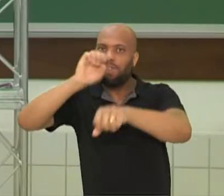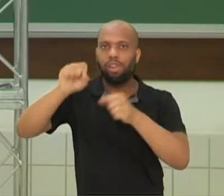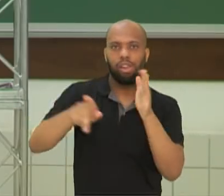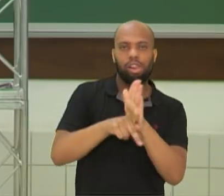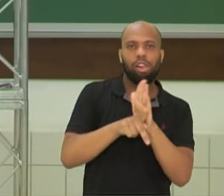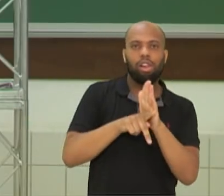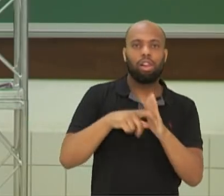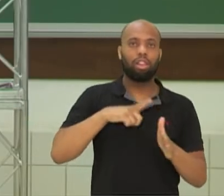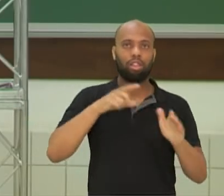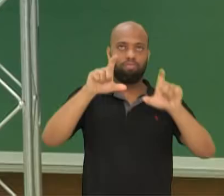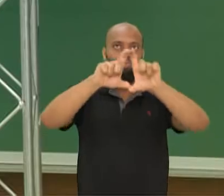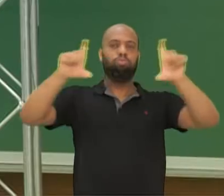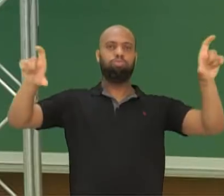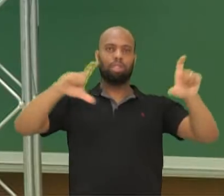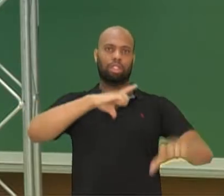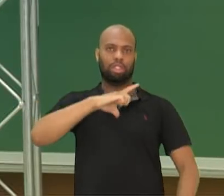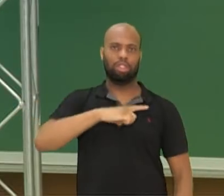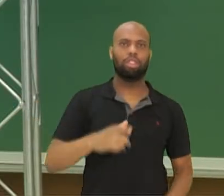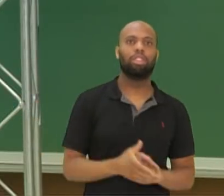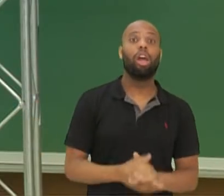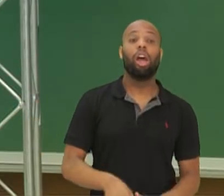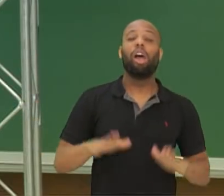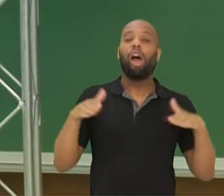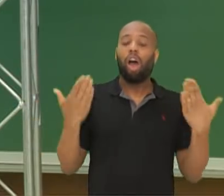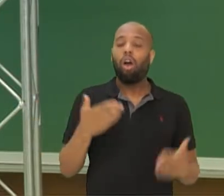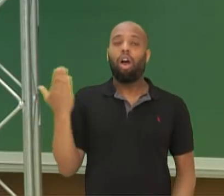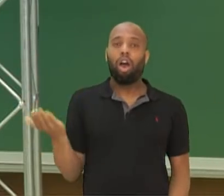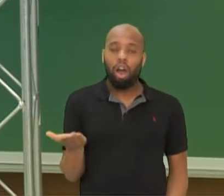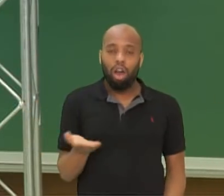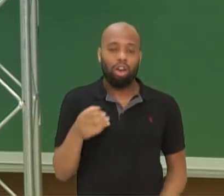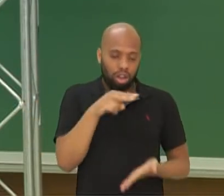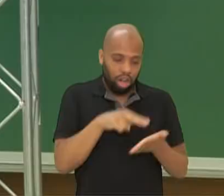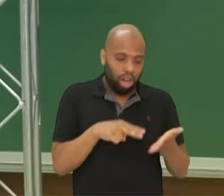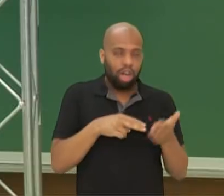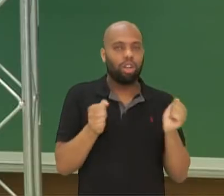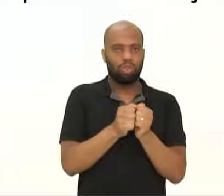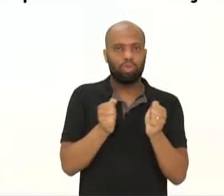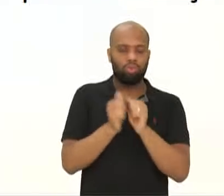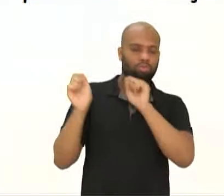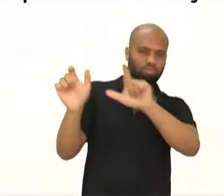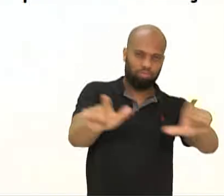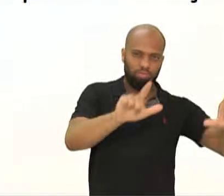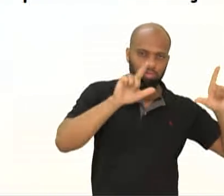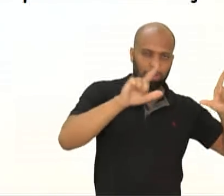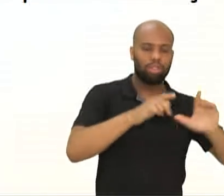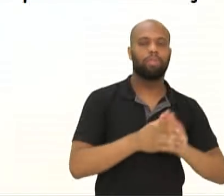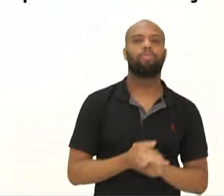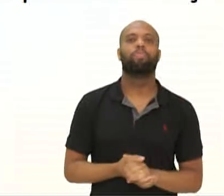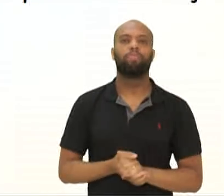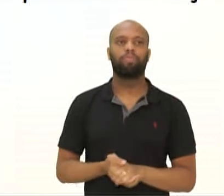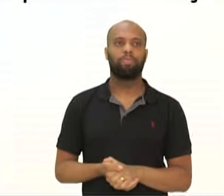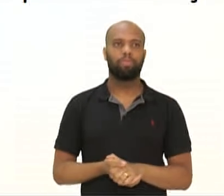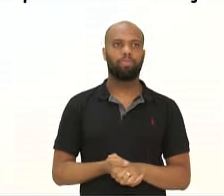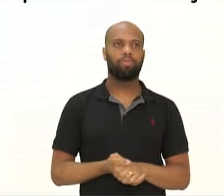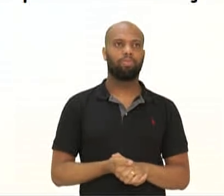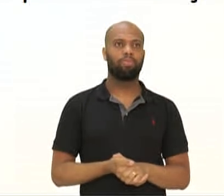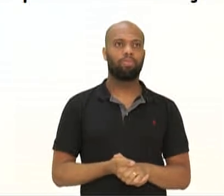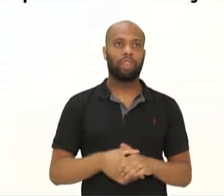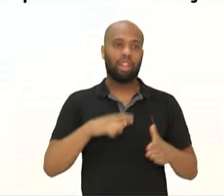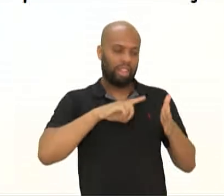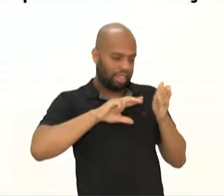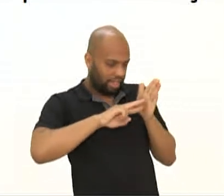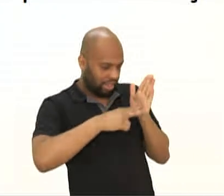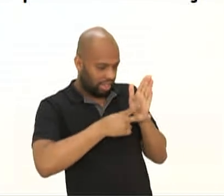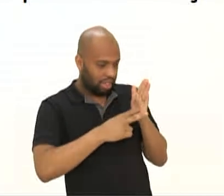exercício nos traz. Então, leitura é bem importante. Vamos ler juntos na tela. Olha só. O sindicato